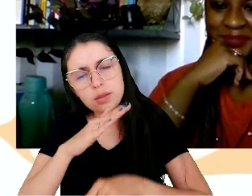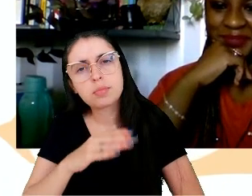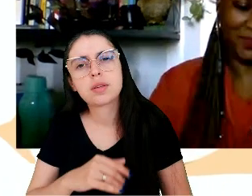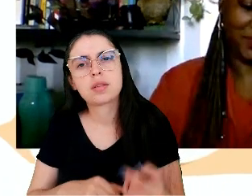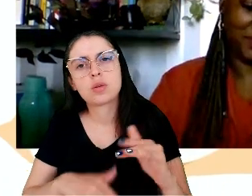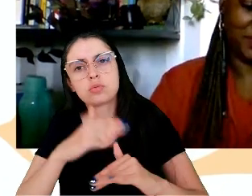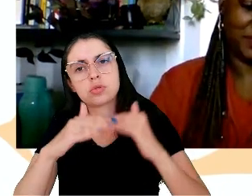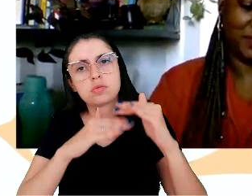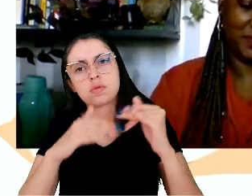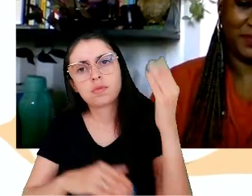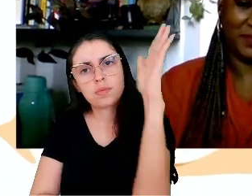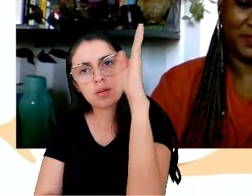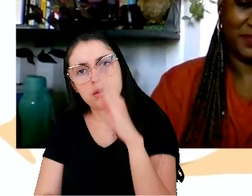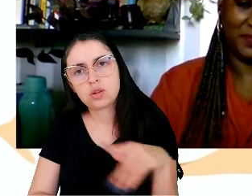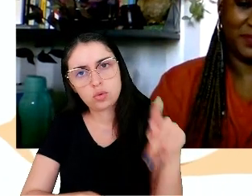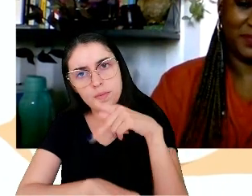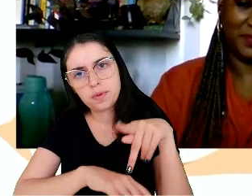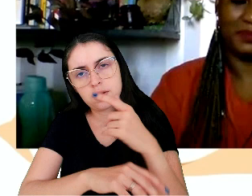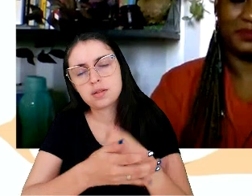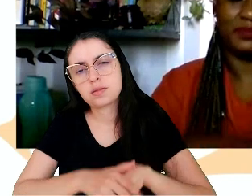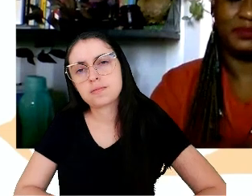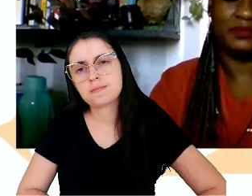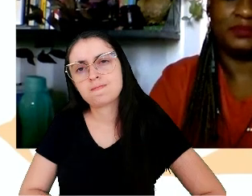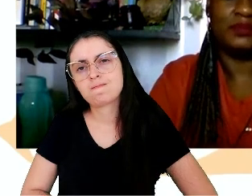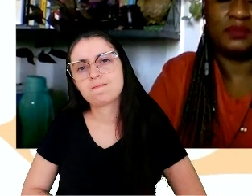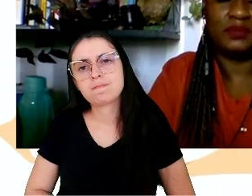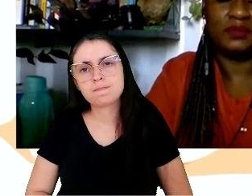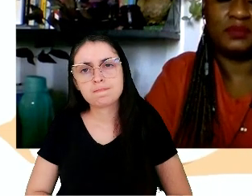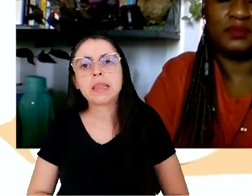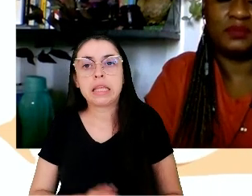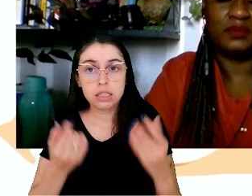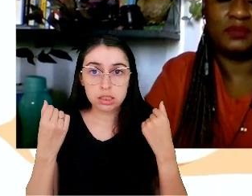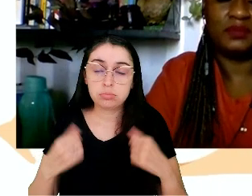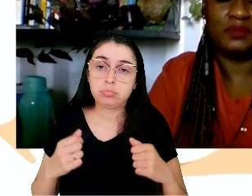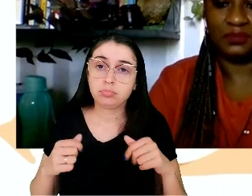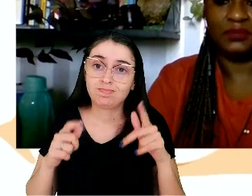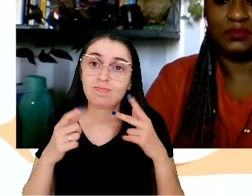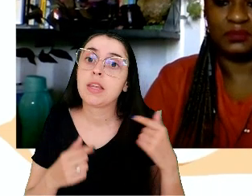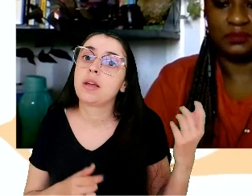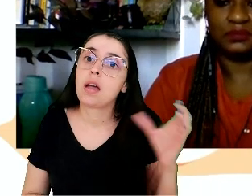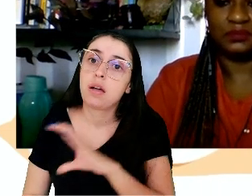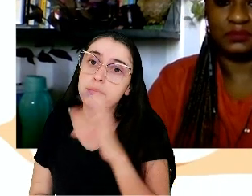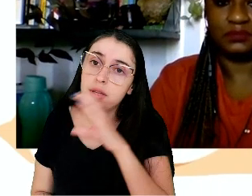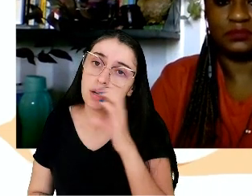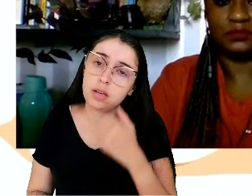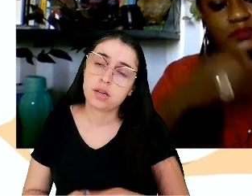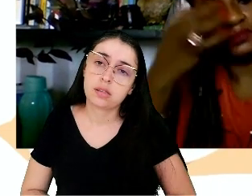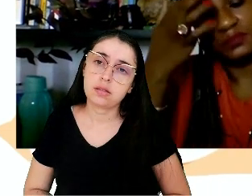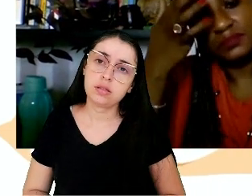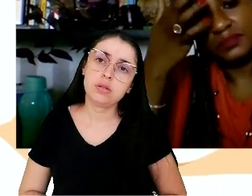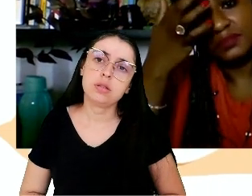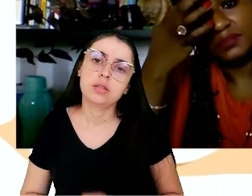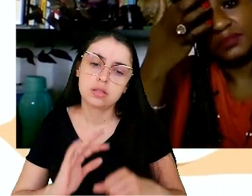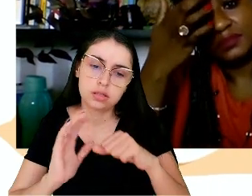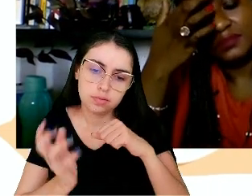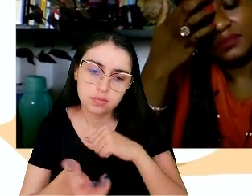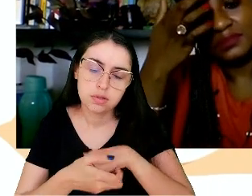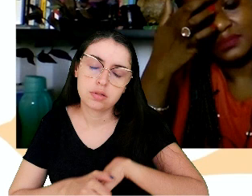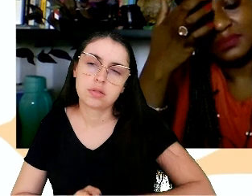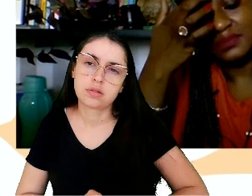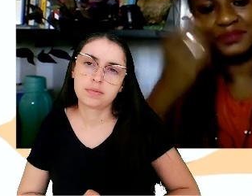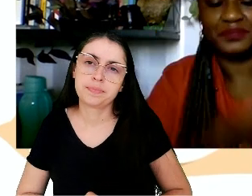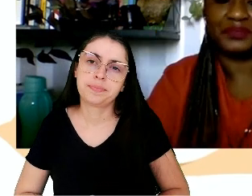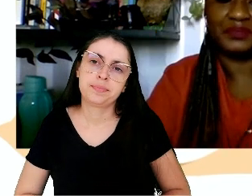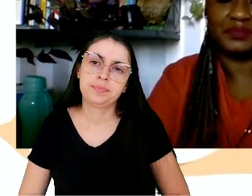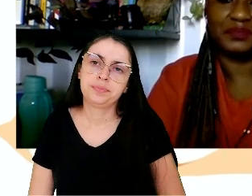como a doutora Sandra bem colocou, ficou ainda mais evidente e urgente agora na pandemia causada pelo